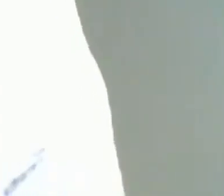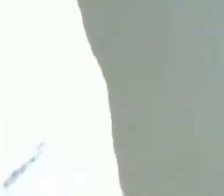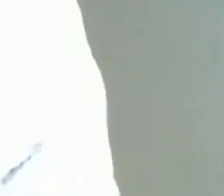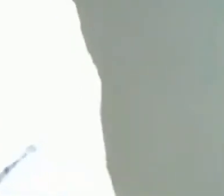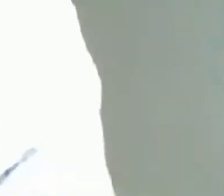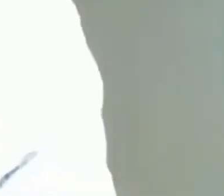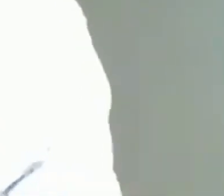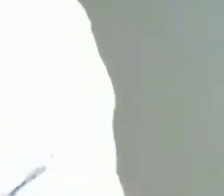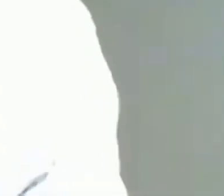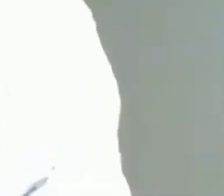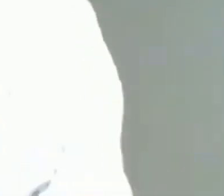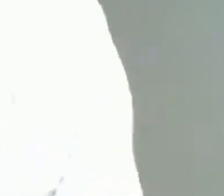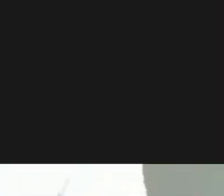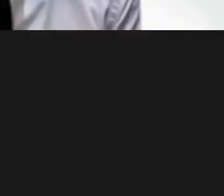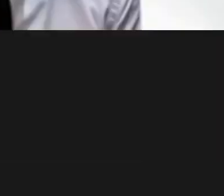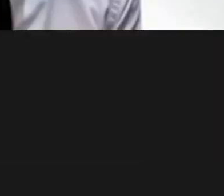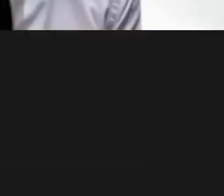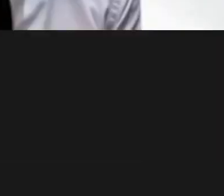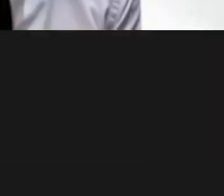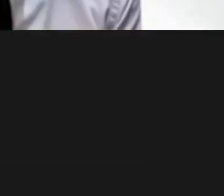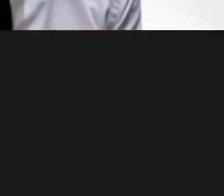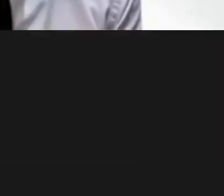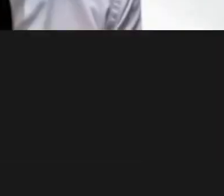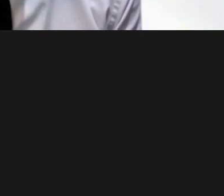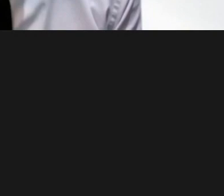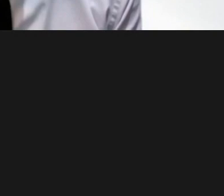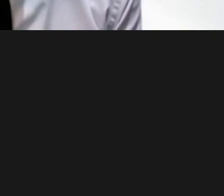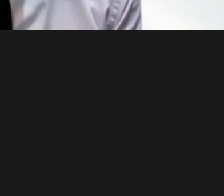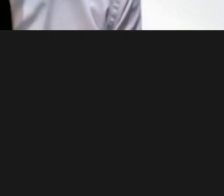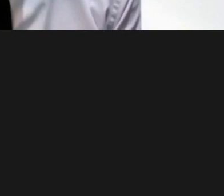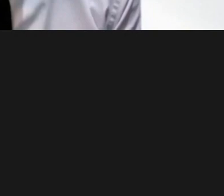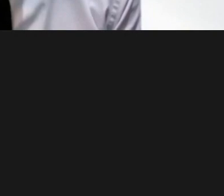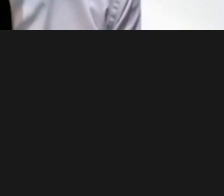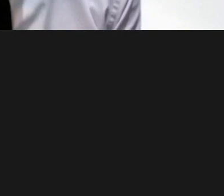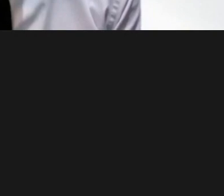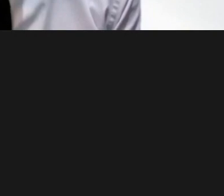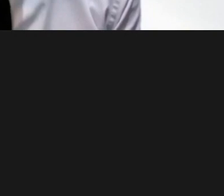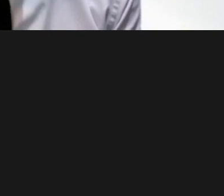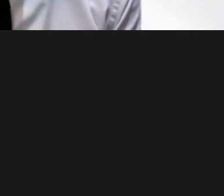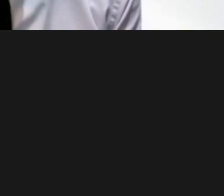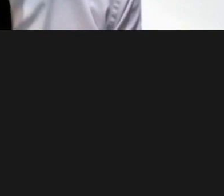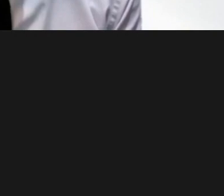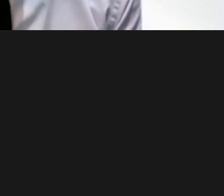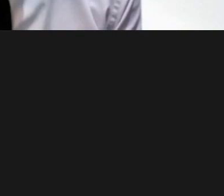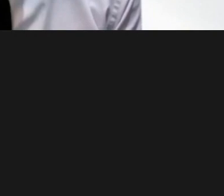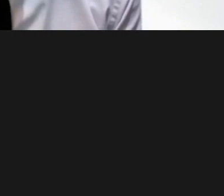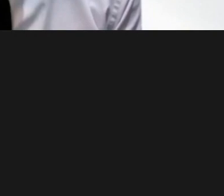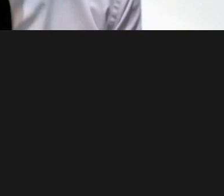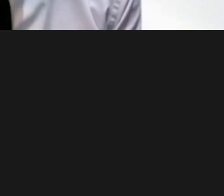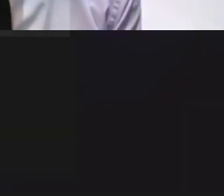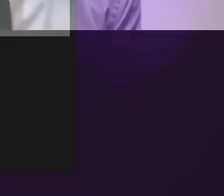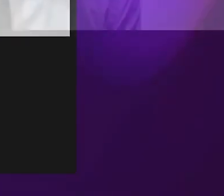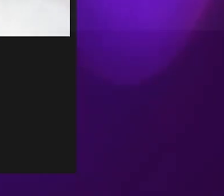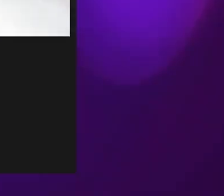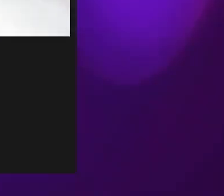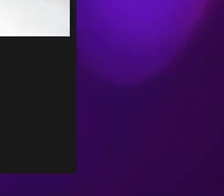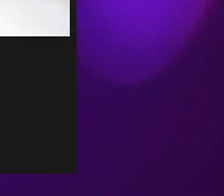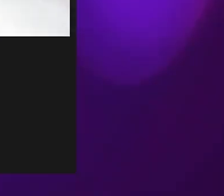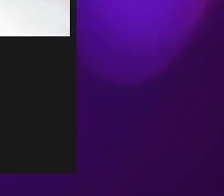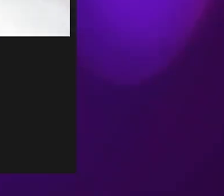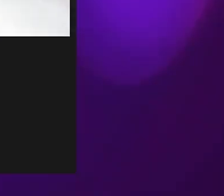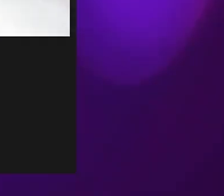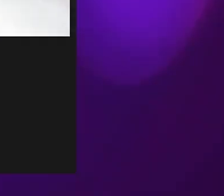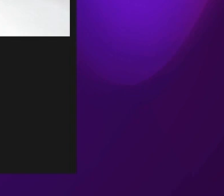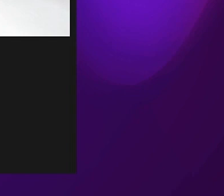e coordenador do Serviço de Nefrologia no Hospital Alvorada e Paulistano, e ele vai nos falar sobre o